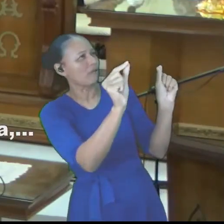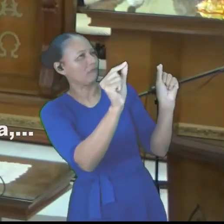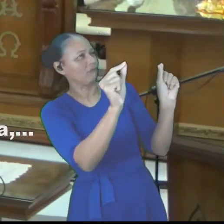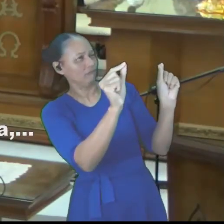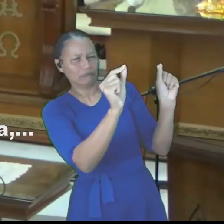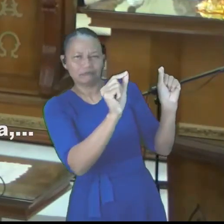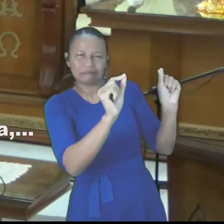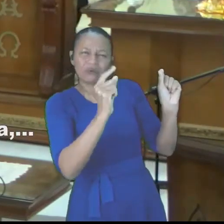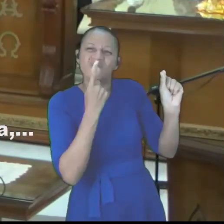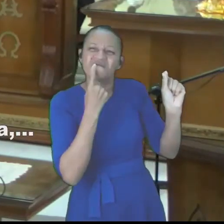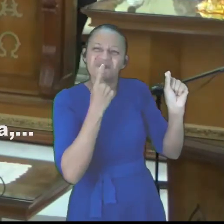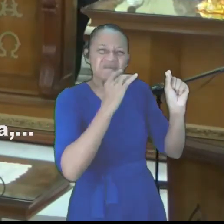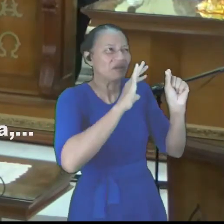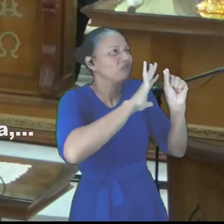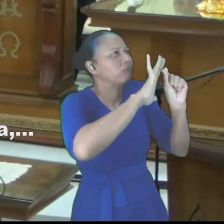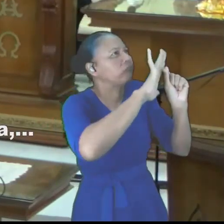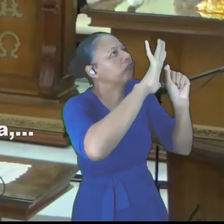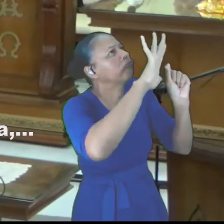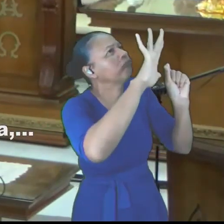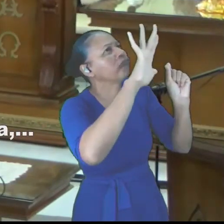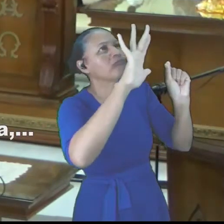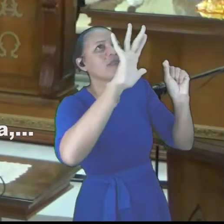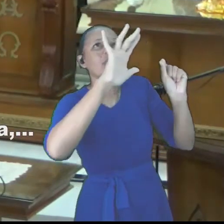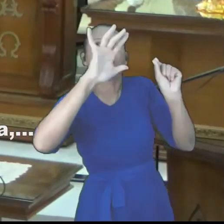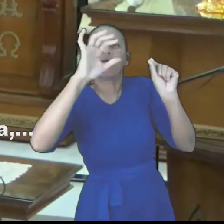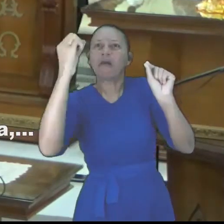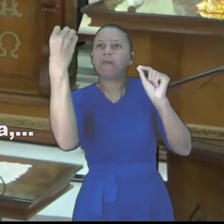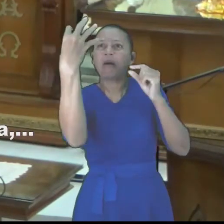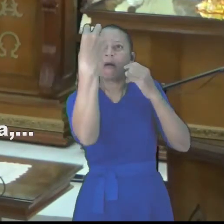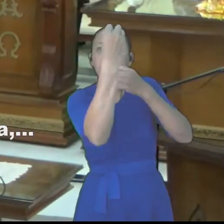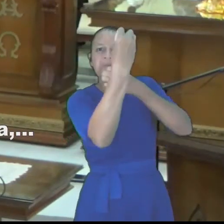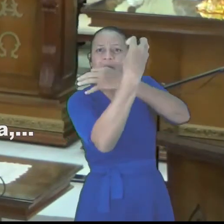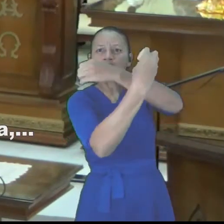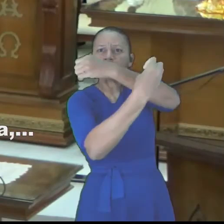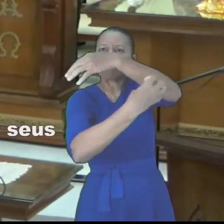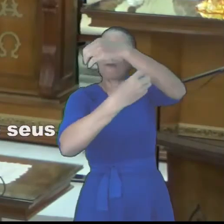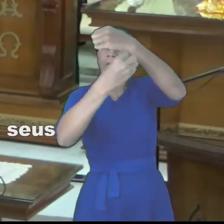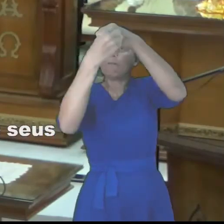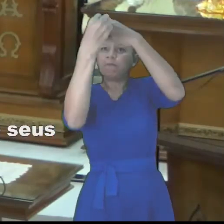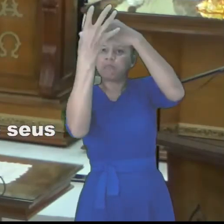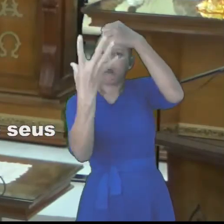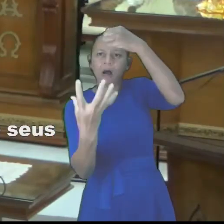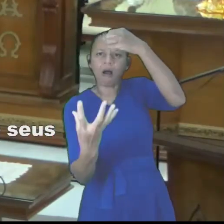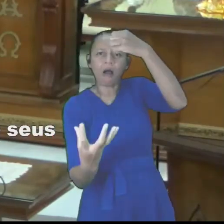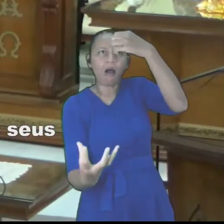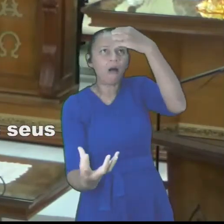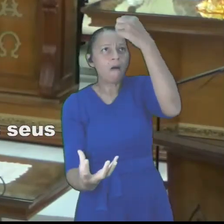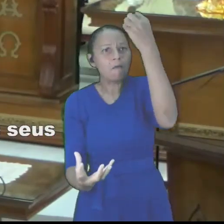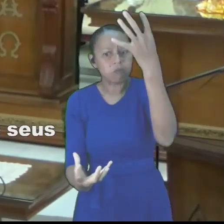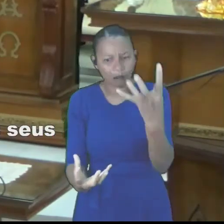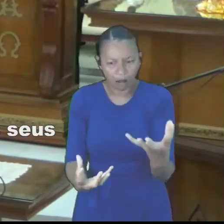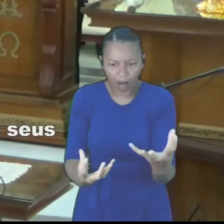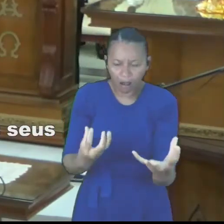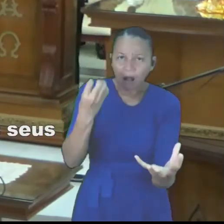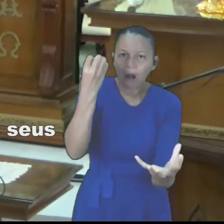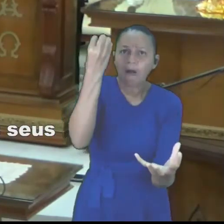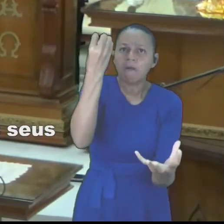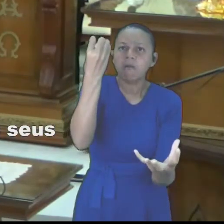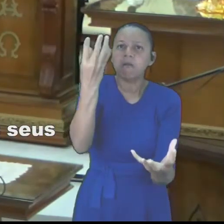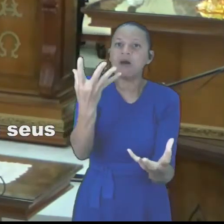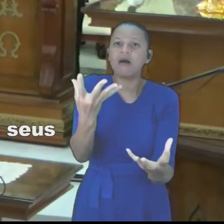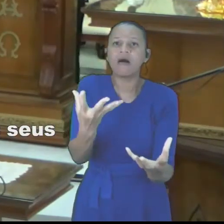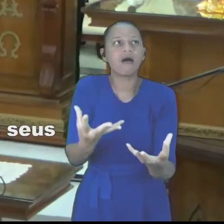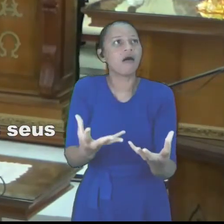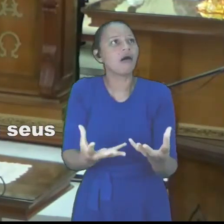as estrelas do céu caíram sobre a terra, como quando a figueira lança de si